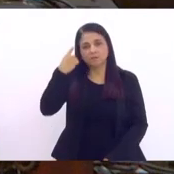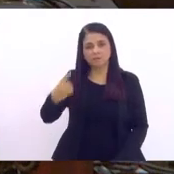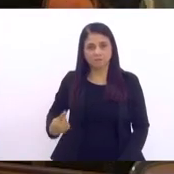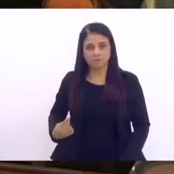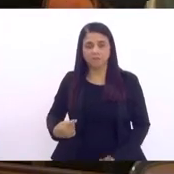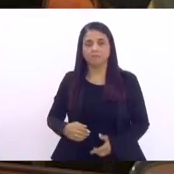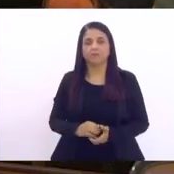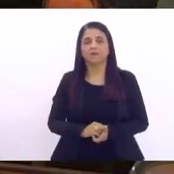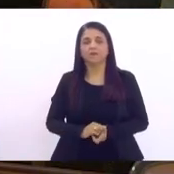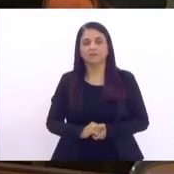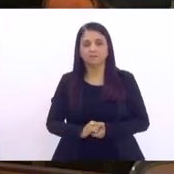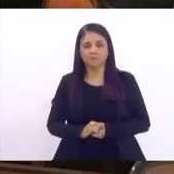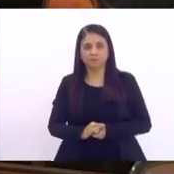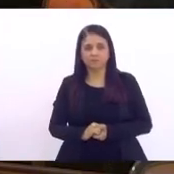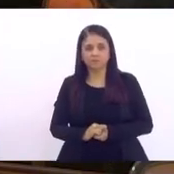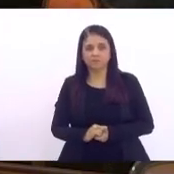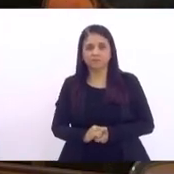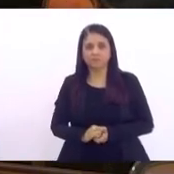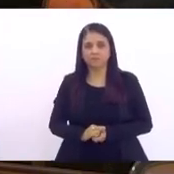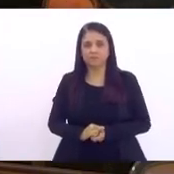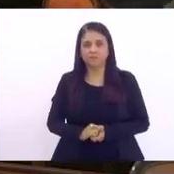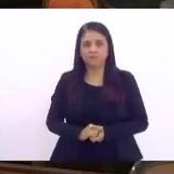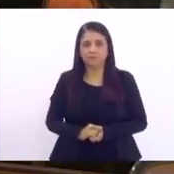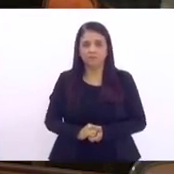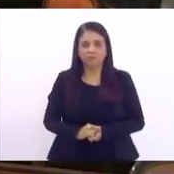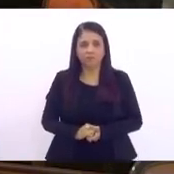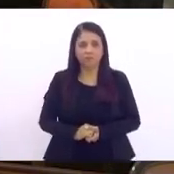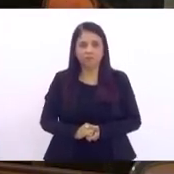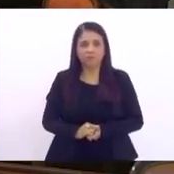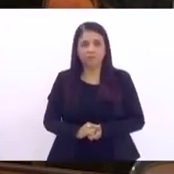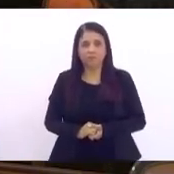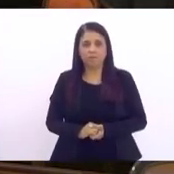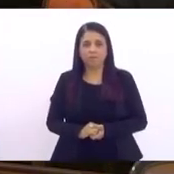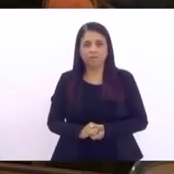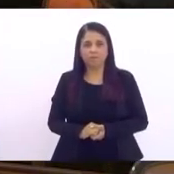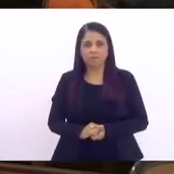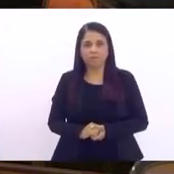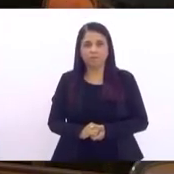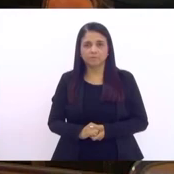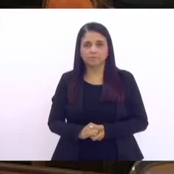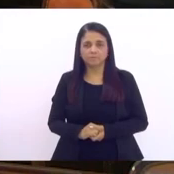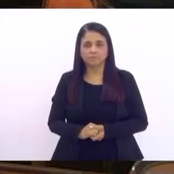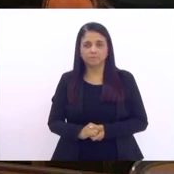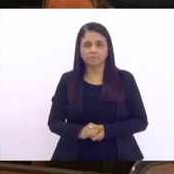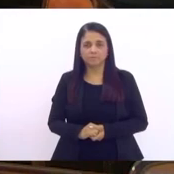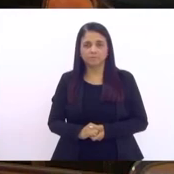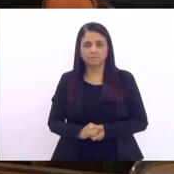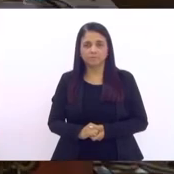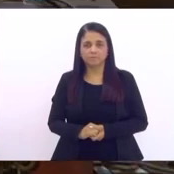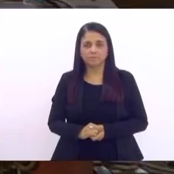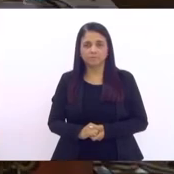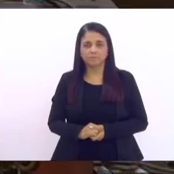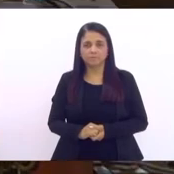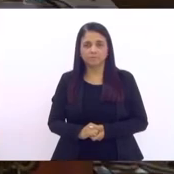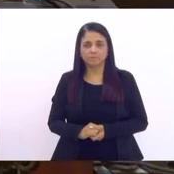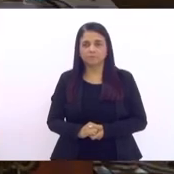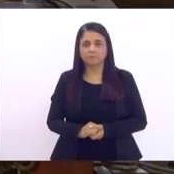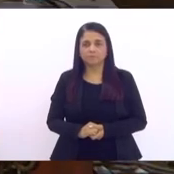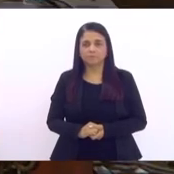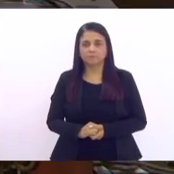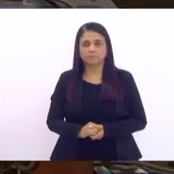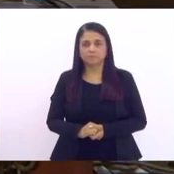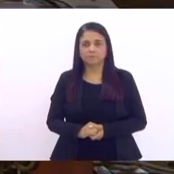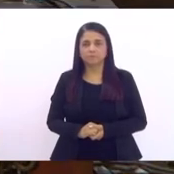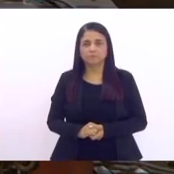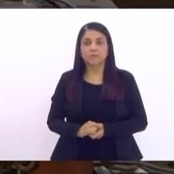Gente, não pode mais elogiar vocês. Que é cantado. Olha que coisa linda essa mulher. Olha aí. Pelo que a presidência está entendendo aqui, houve